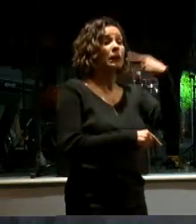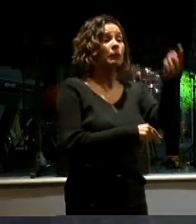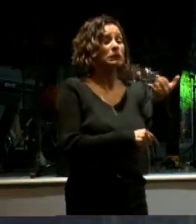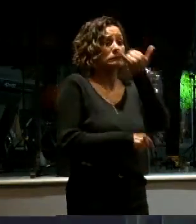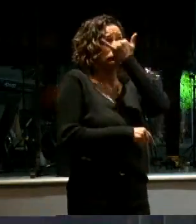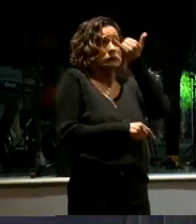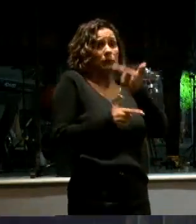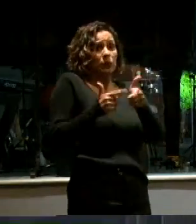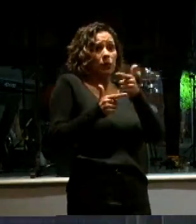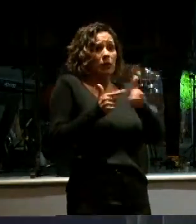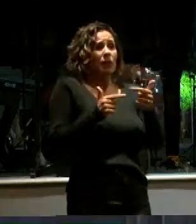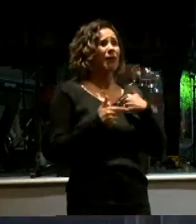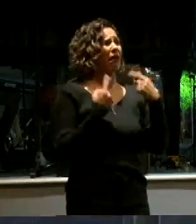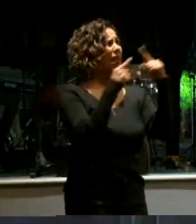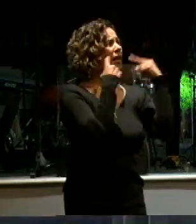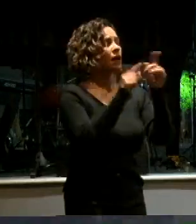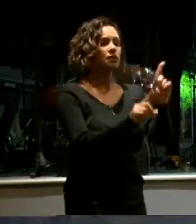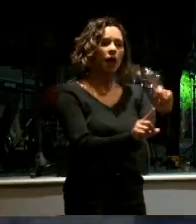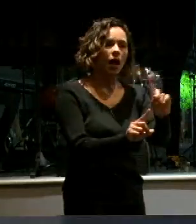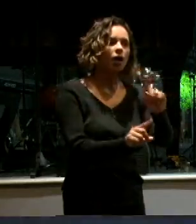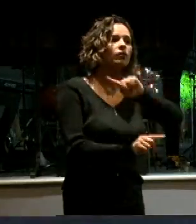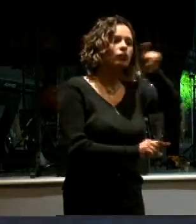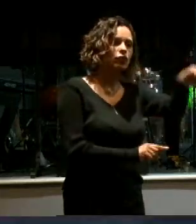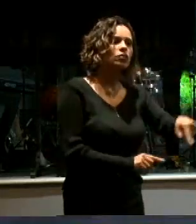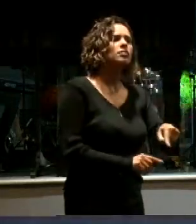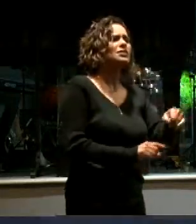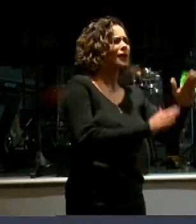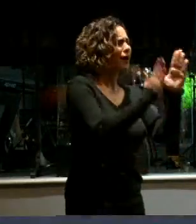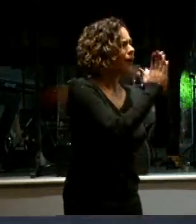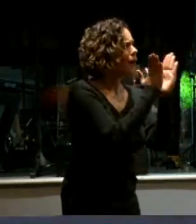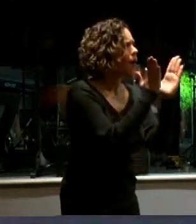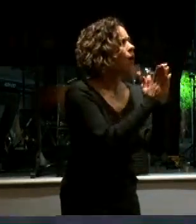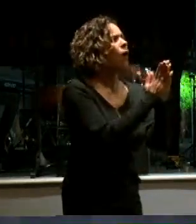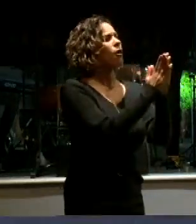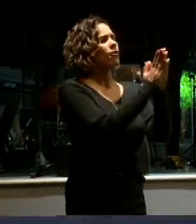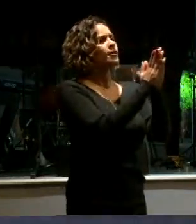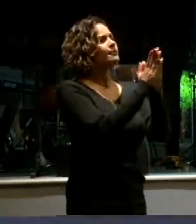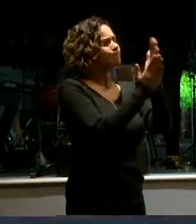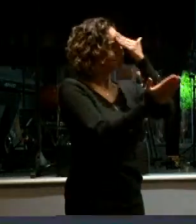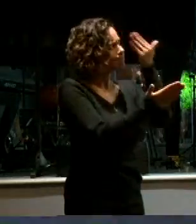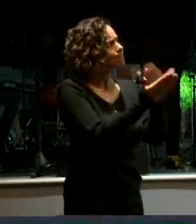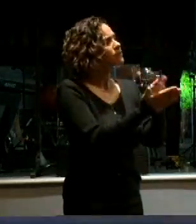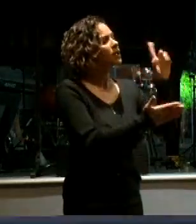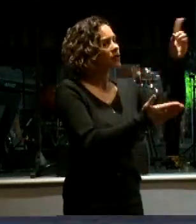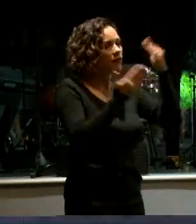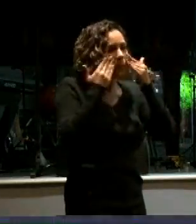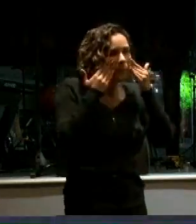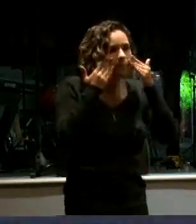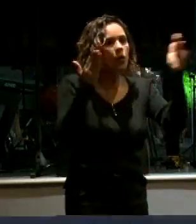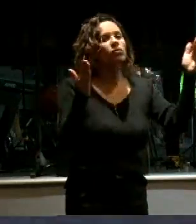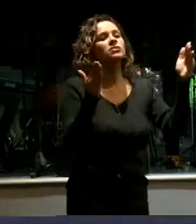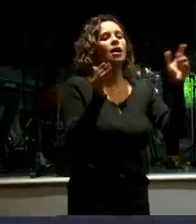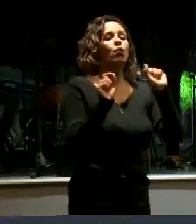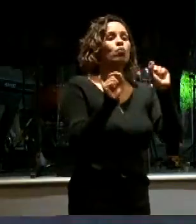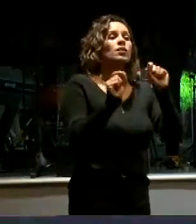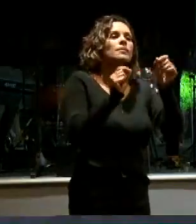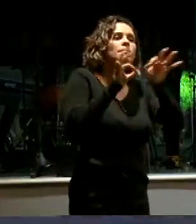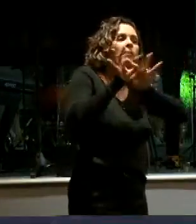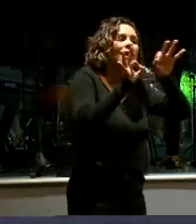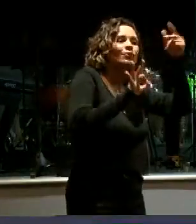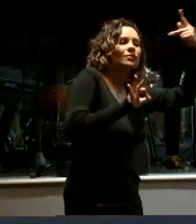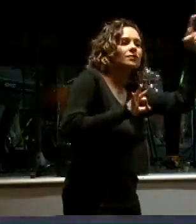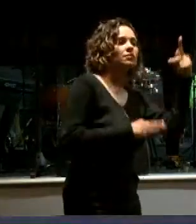é para que você clame e creia, e Ele se revele a você e prove que Ele tem um grande propósito na tua